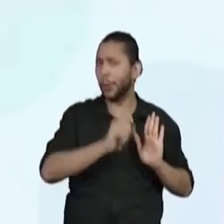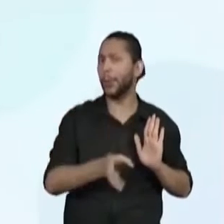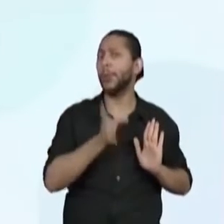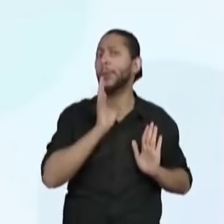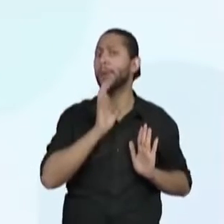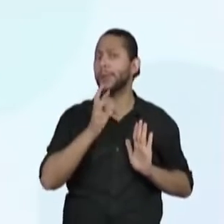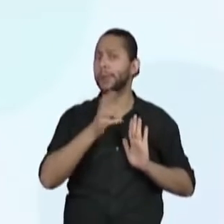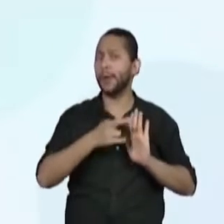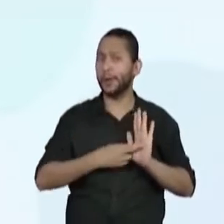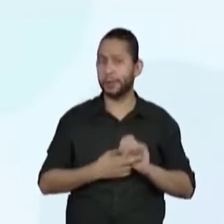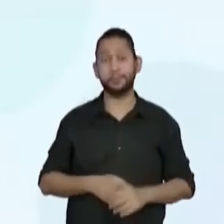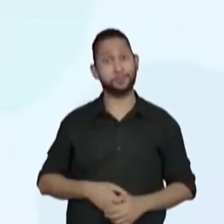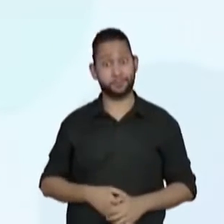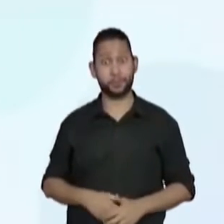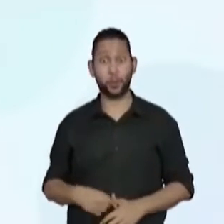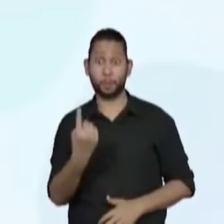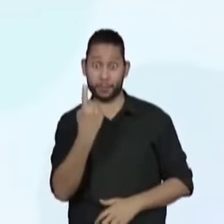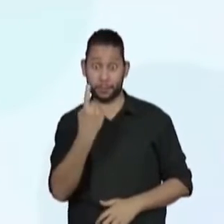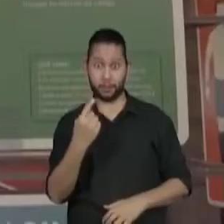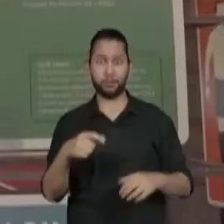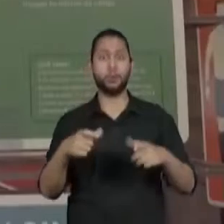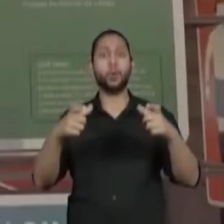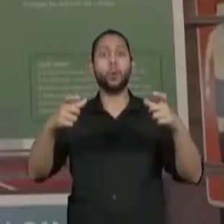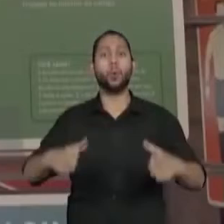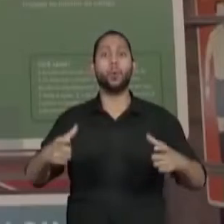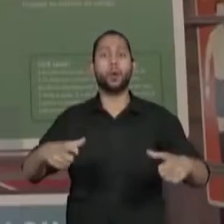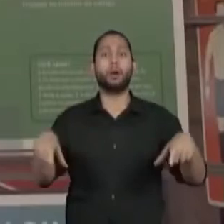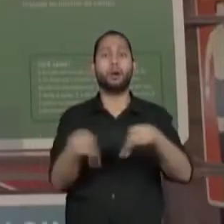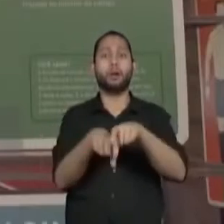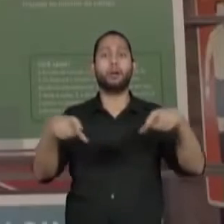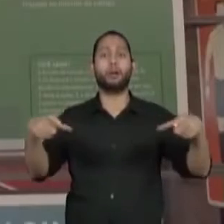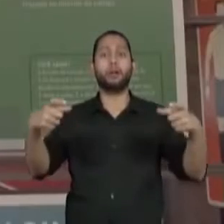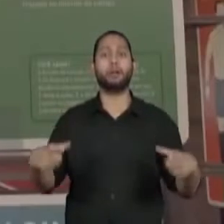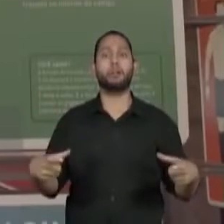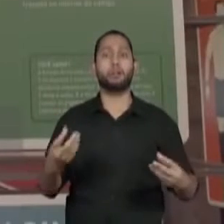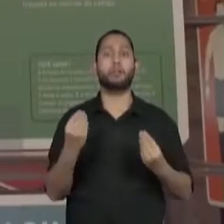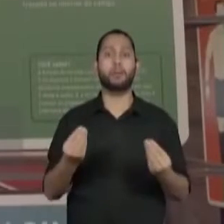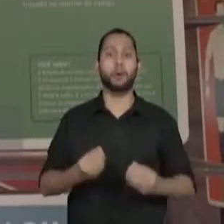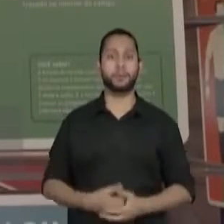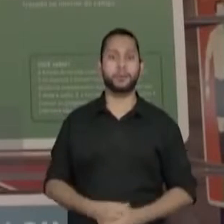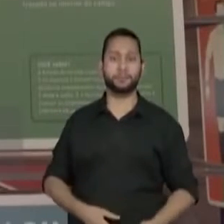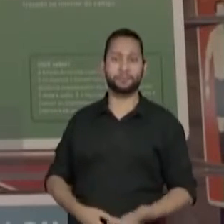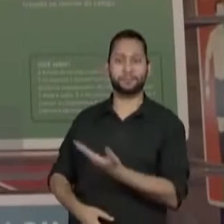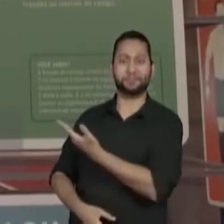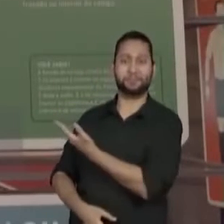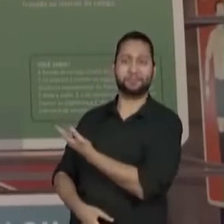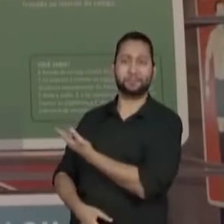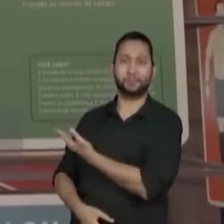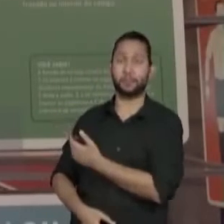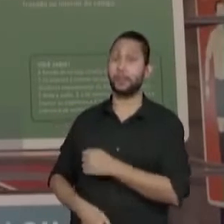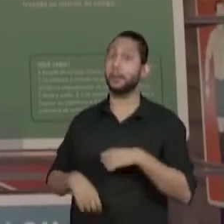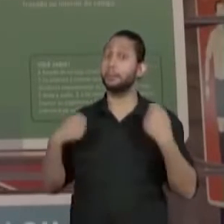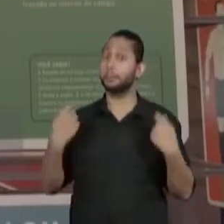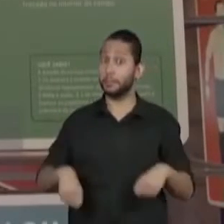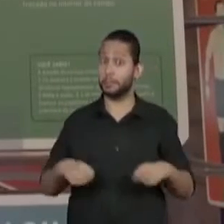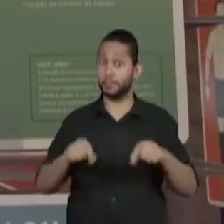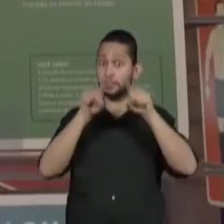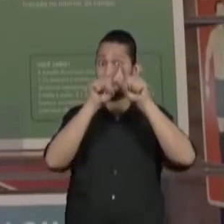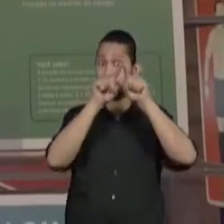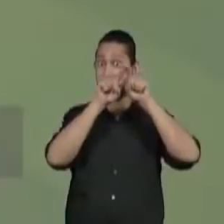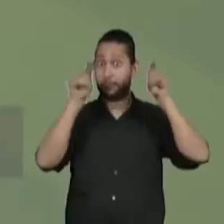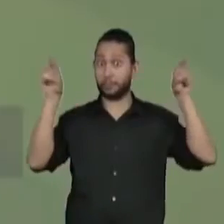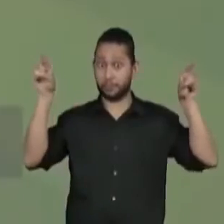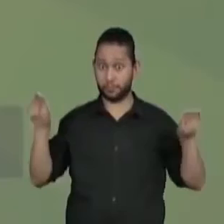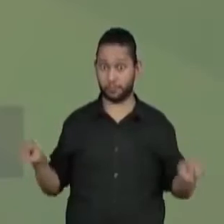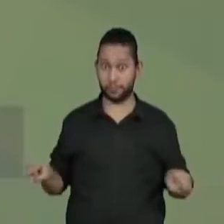1, o campo do jogo. Então o campo. O campo, nós sabemos que ele tem uma forma retangular e